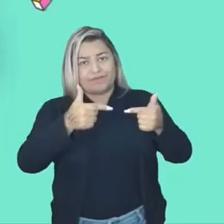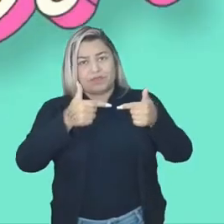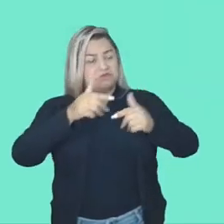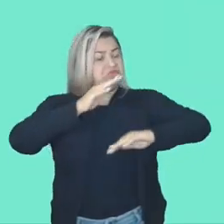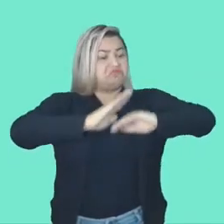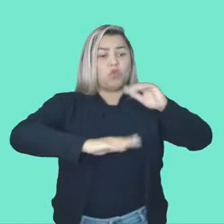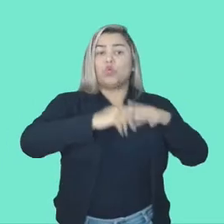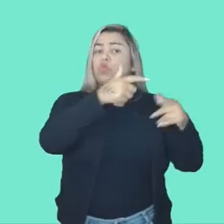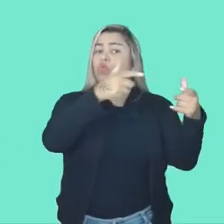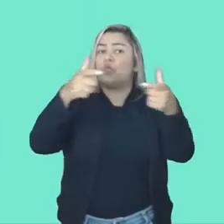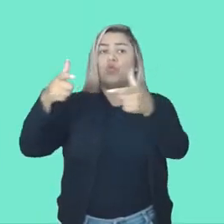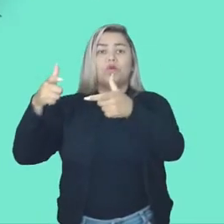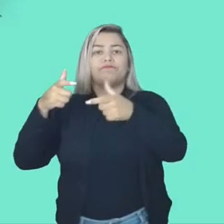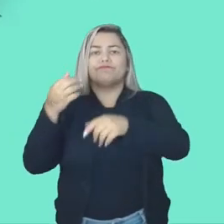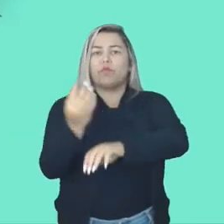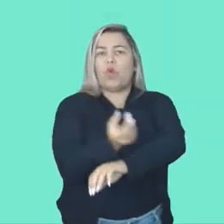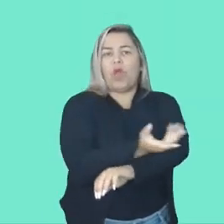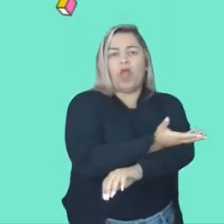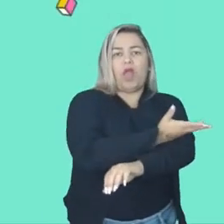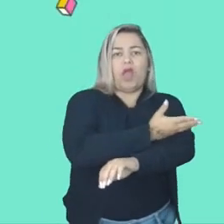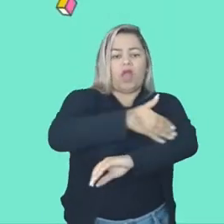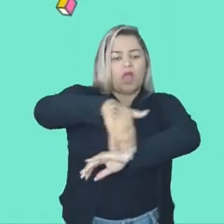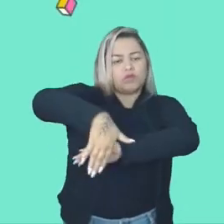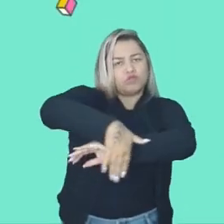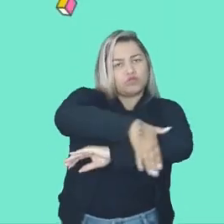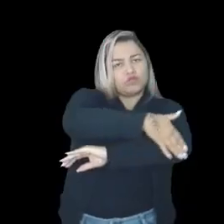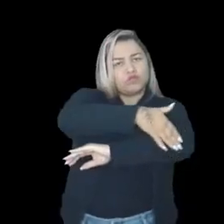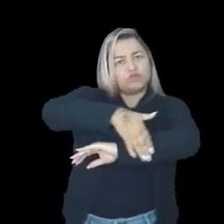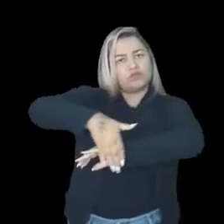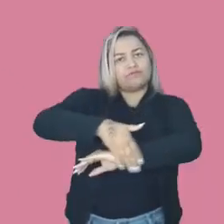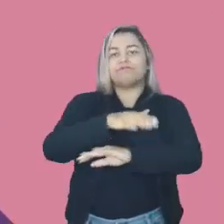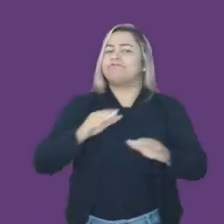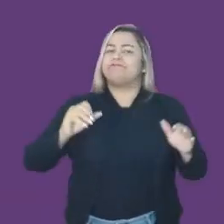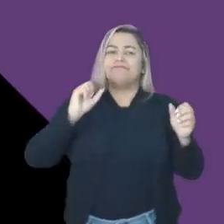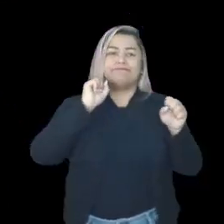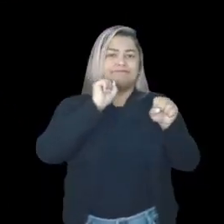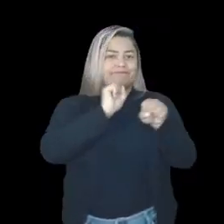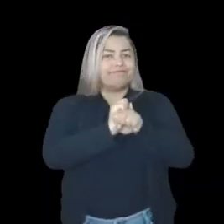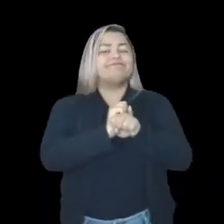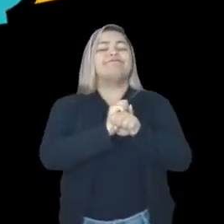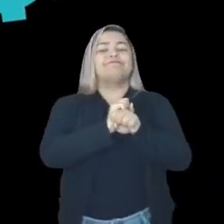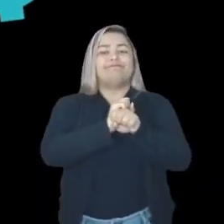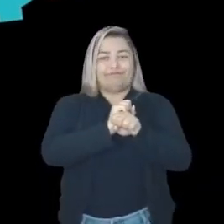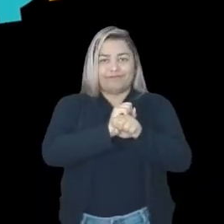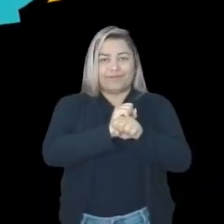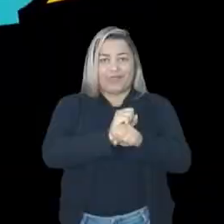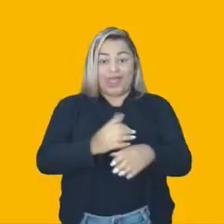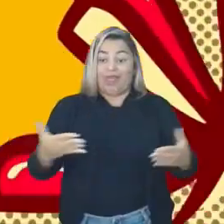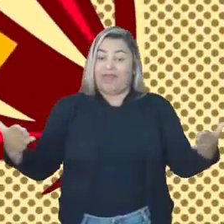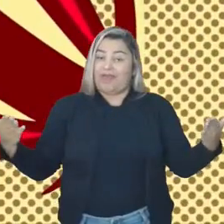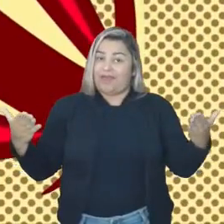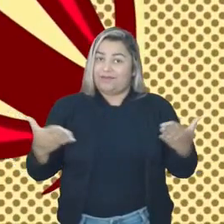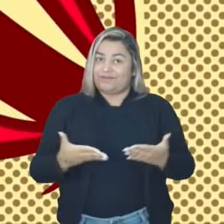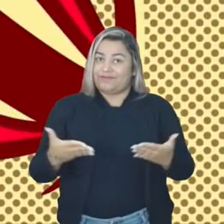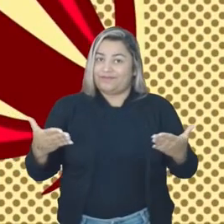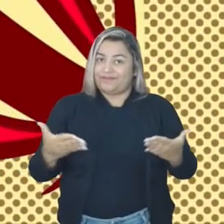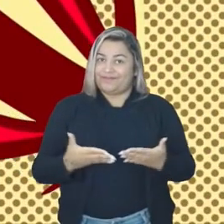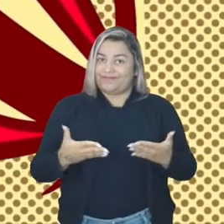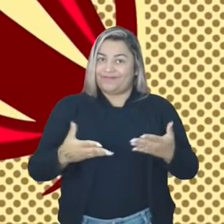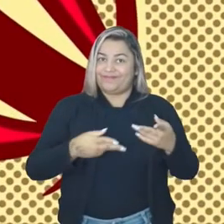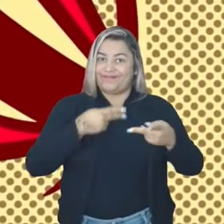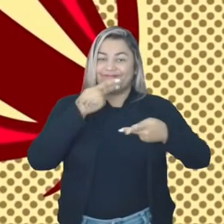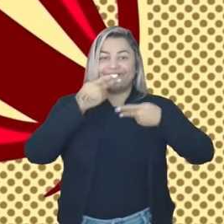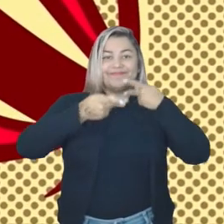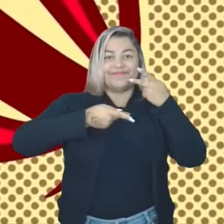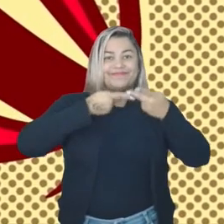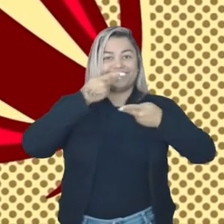Seja em casa, no campo, na rua ou na praça. Chega de mordaça,